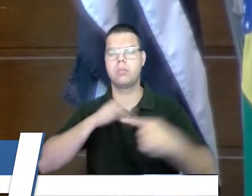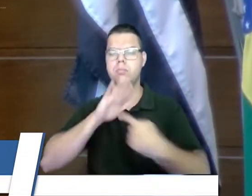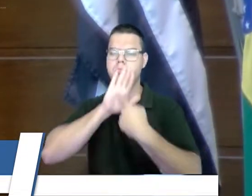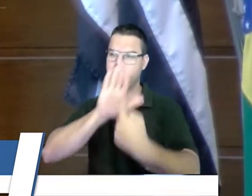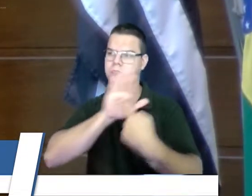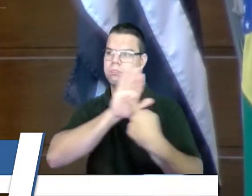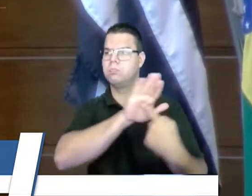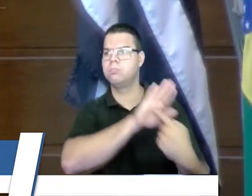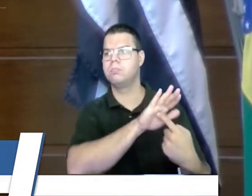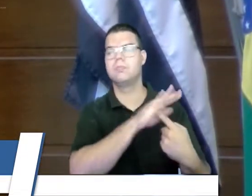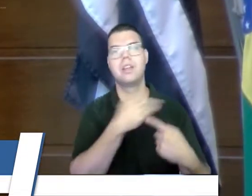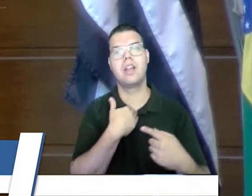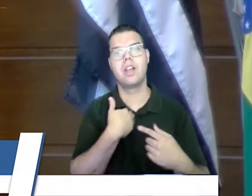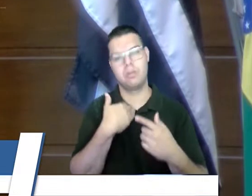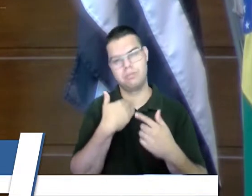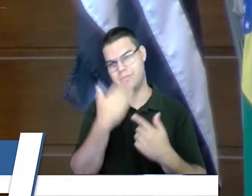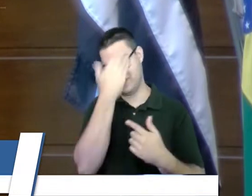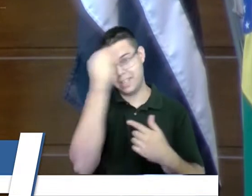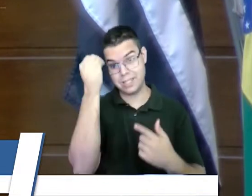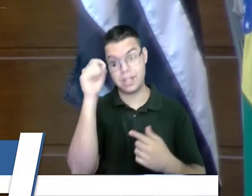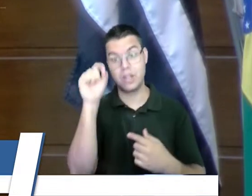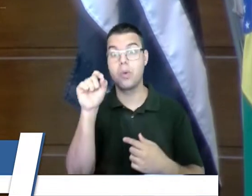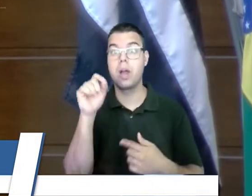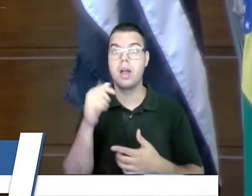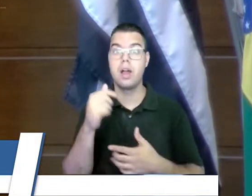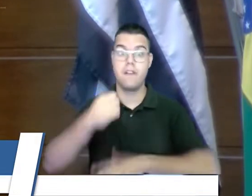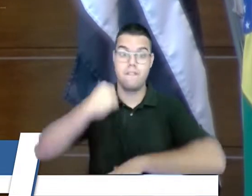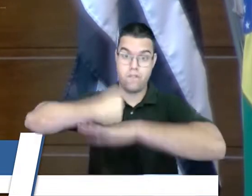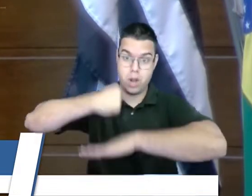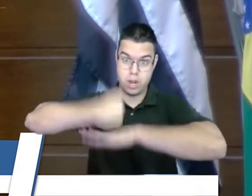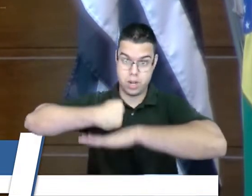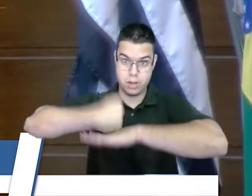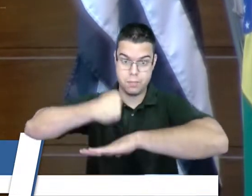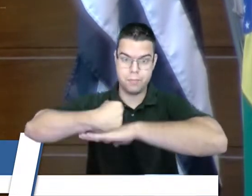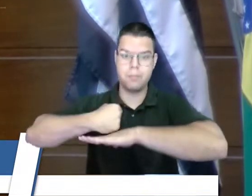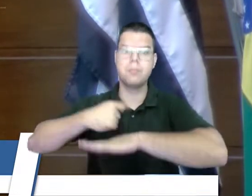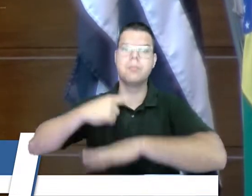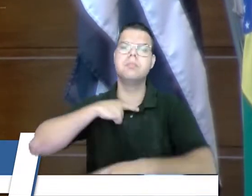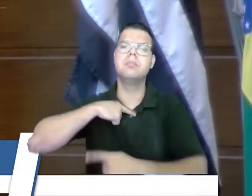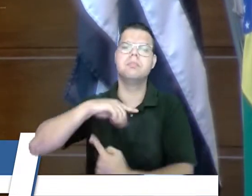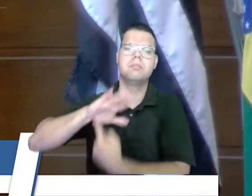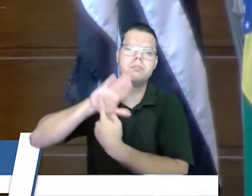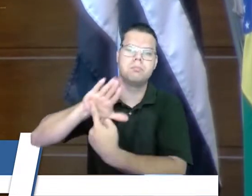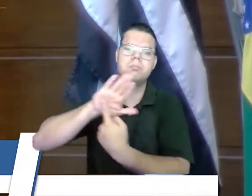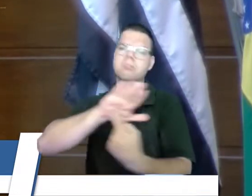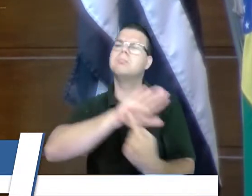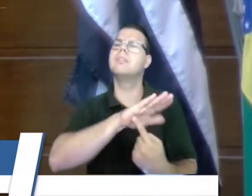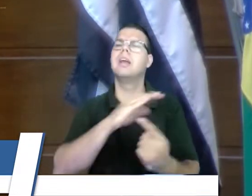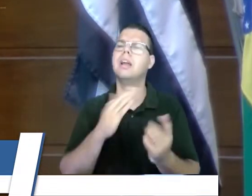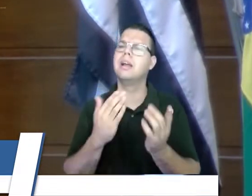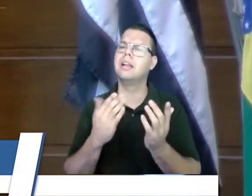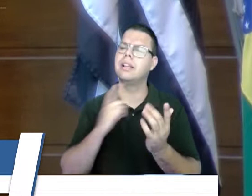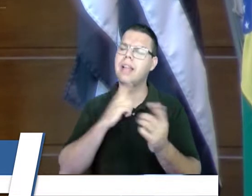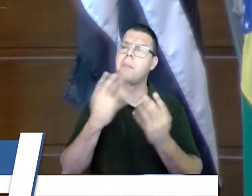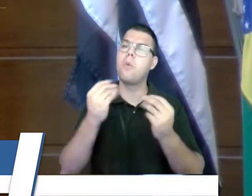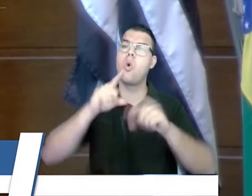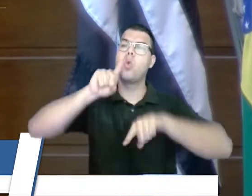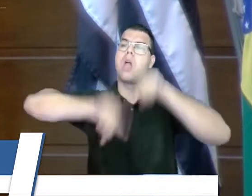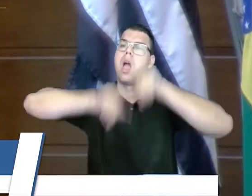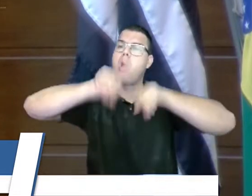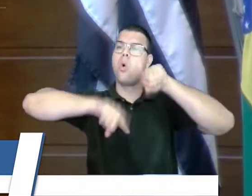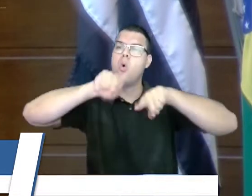naturalmente, eu esqueci, Franca, ela é rodeada por... ela é riquíssima em recursos naturais, uma